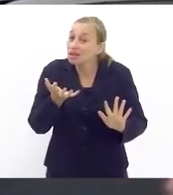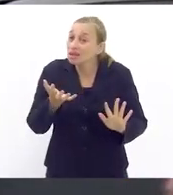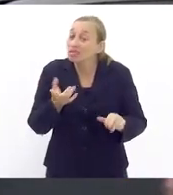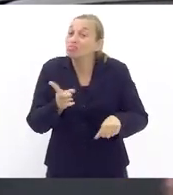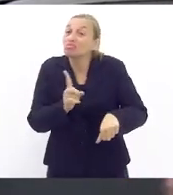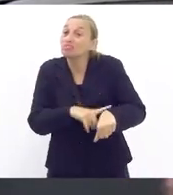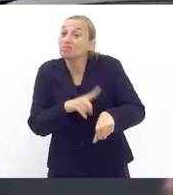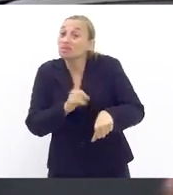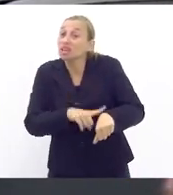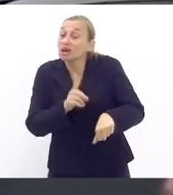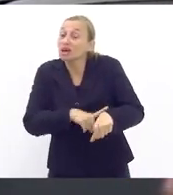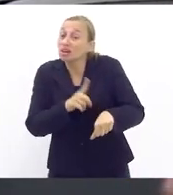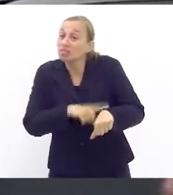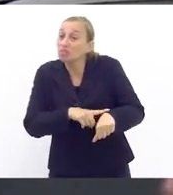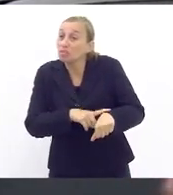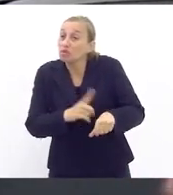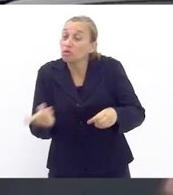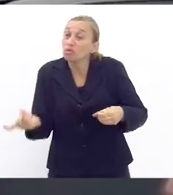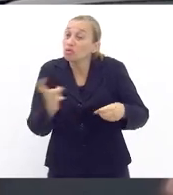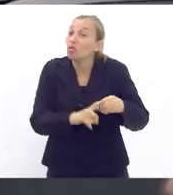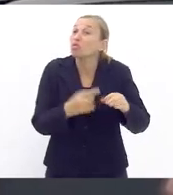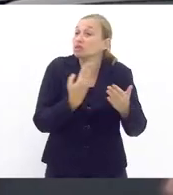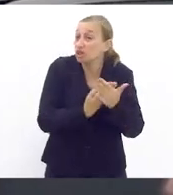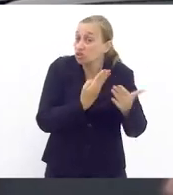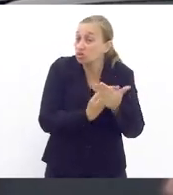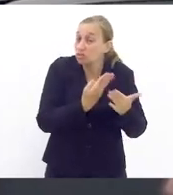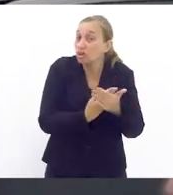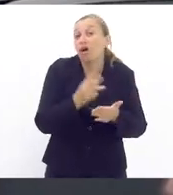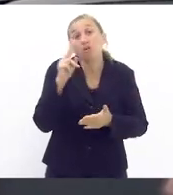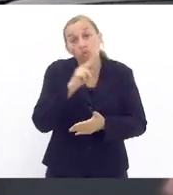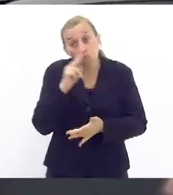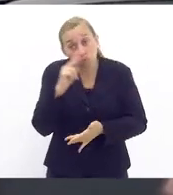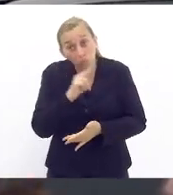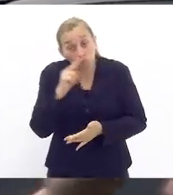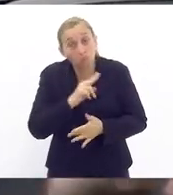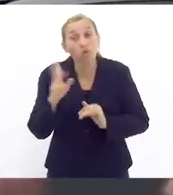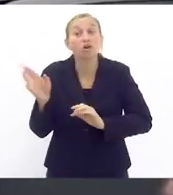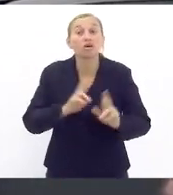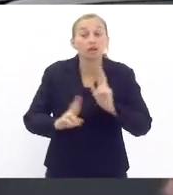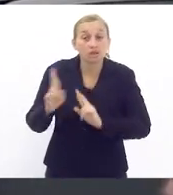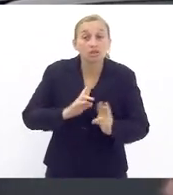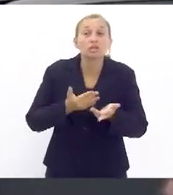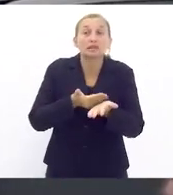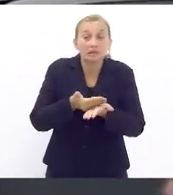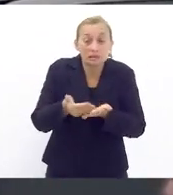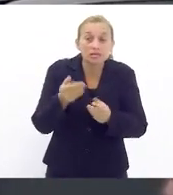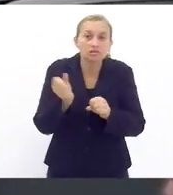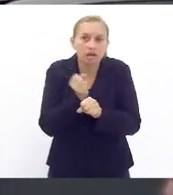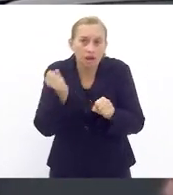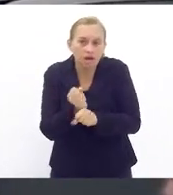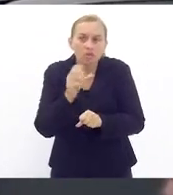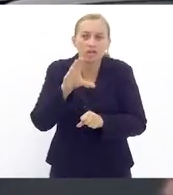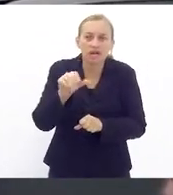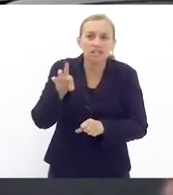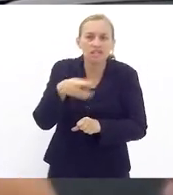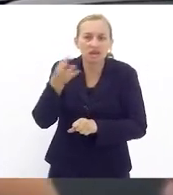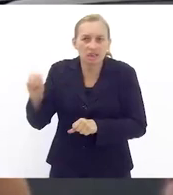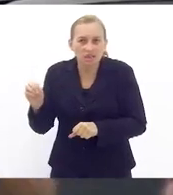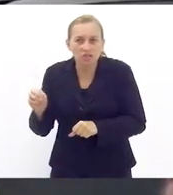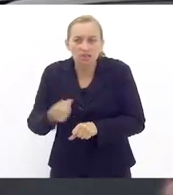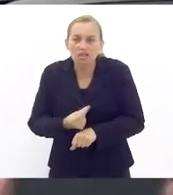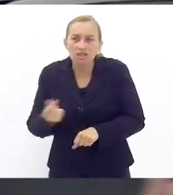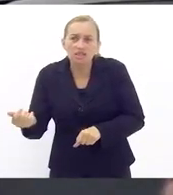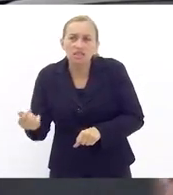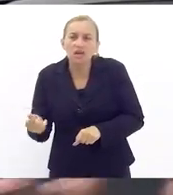prazos porque é uma pressão de muito urgência em relação ao início da obra do Casarão saindo